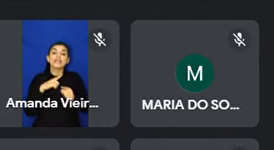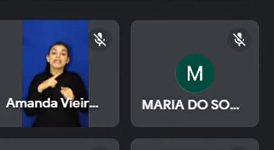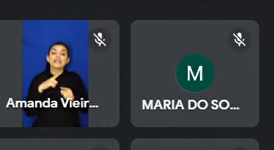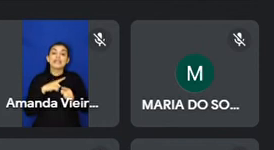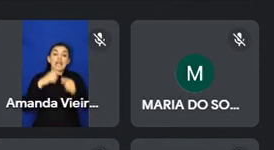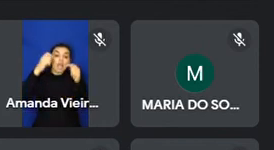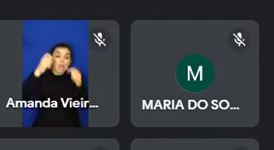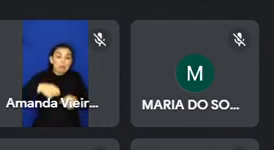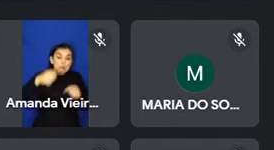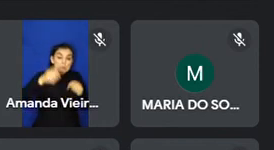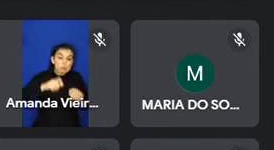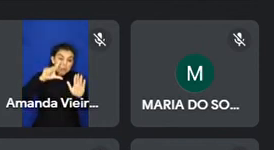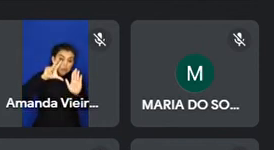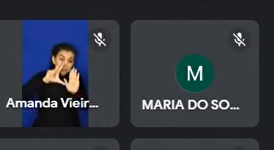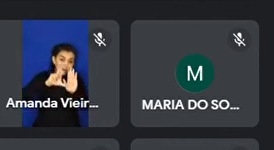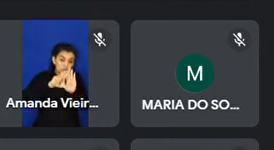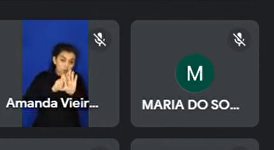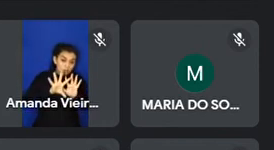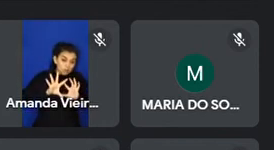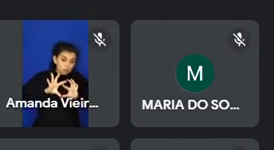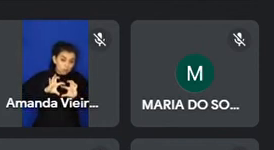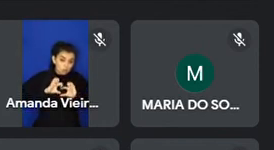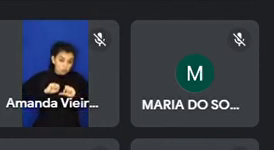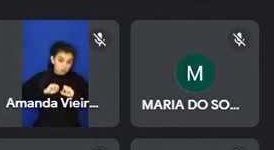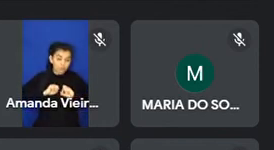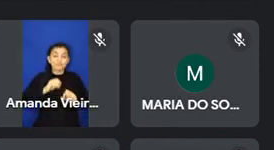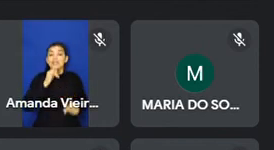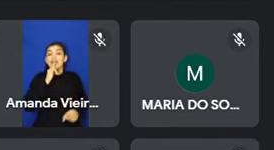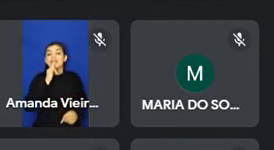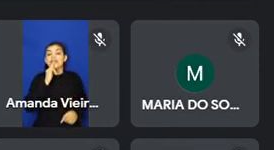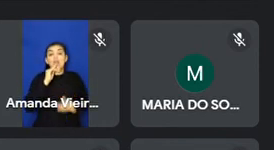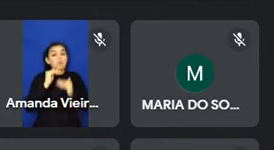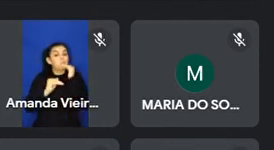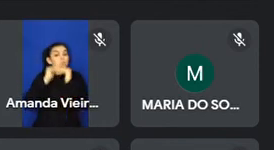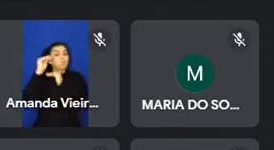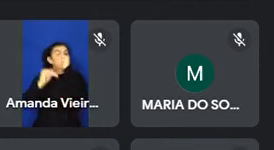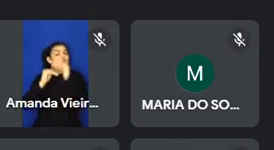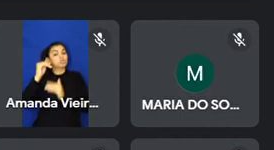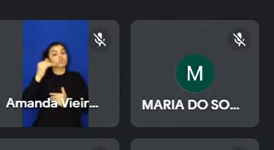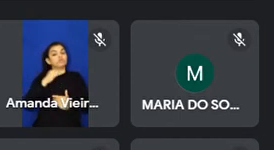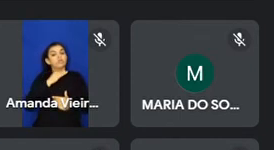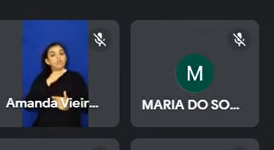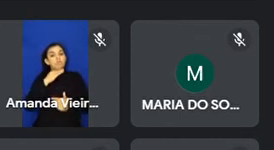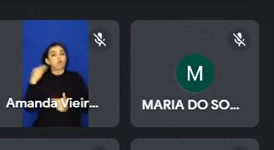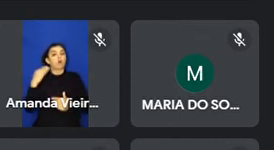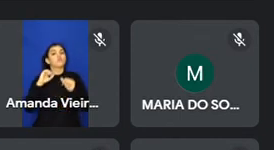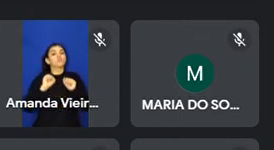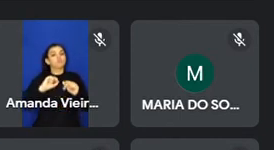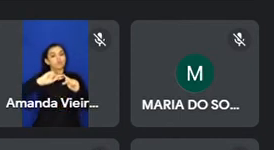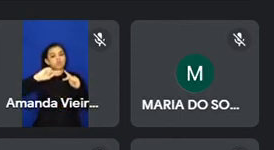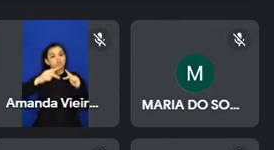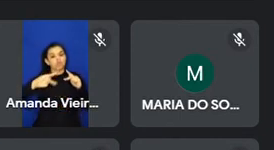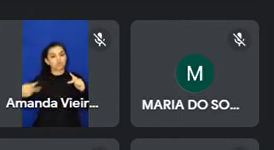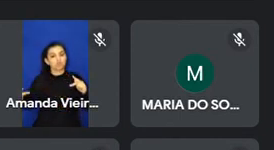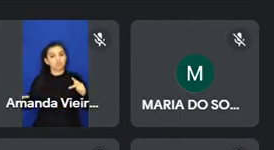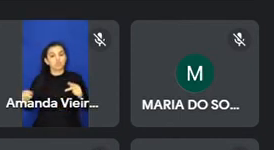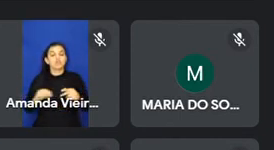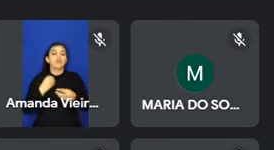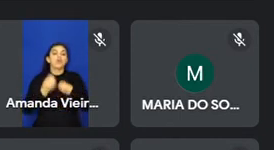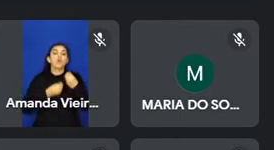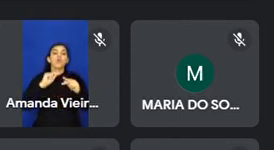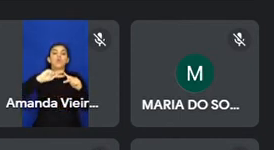micro-organismo. Então, no processo de morte, às vezes eu posso inativar uma proteína, e aquela proteína é a principal proteína que